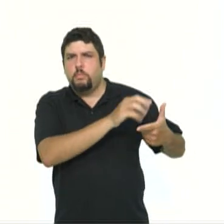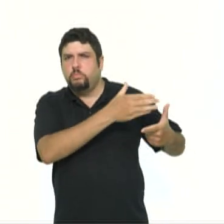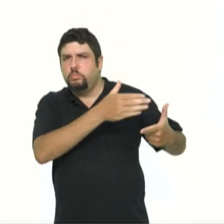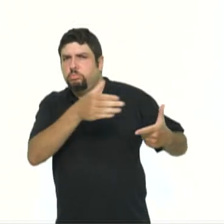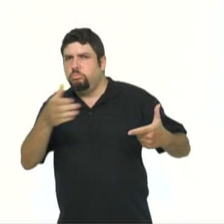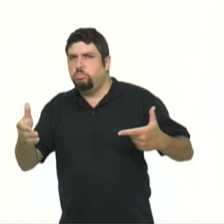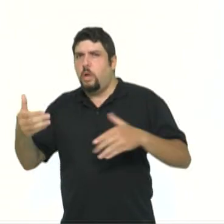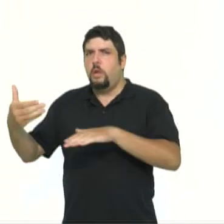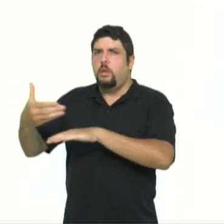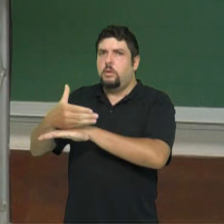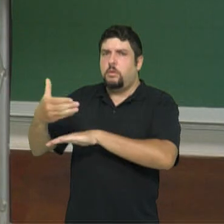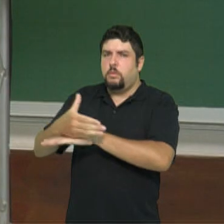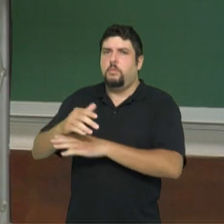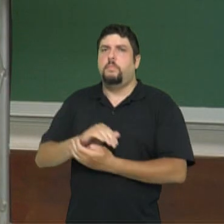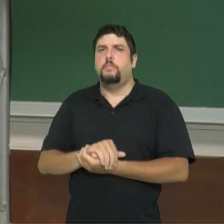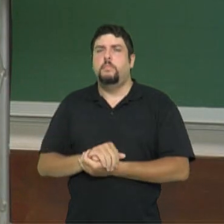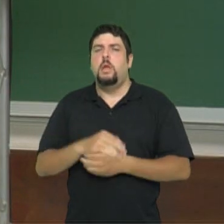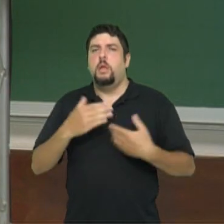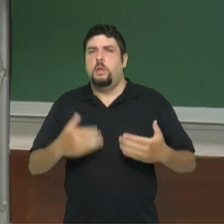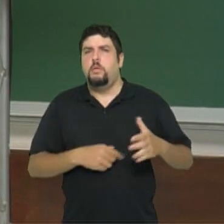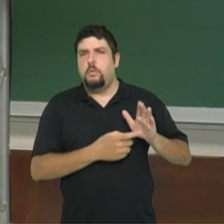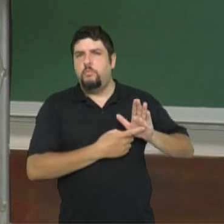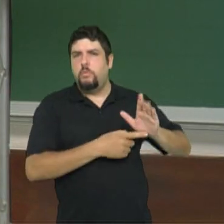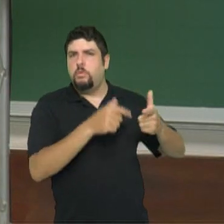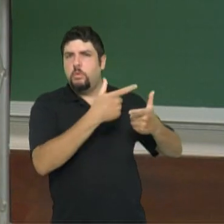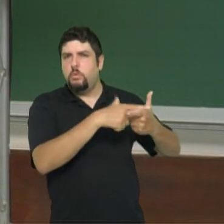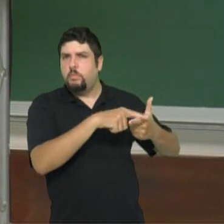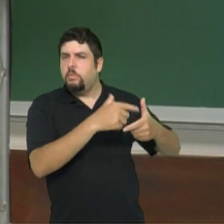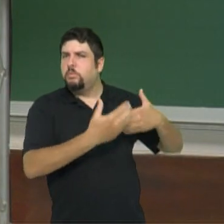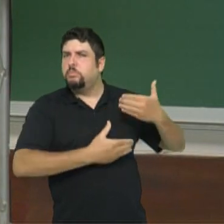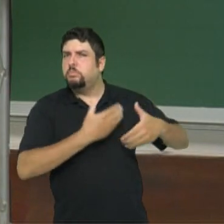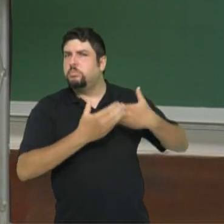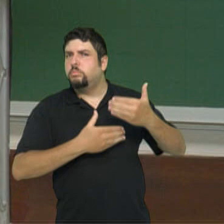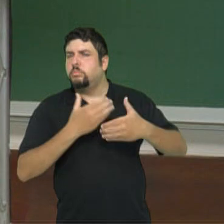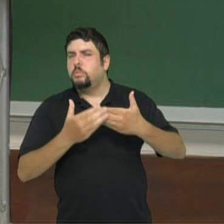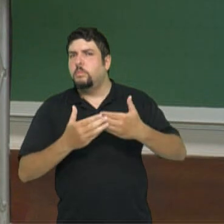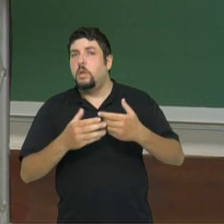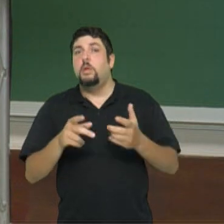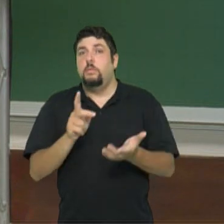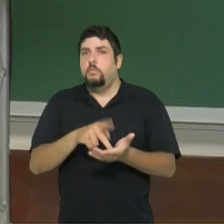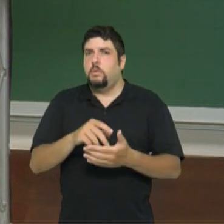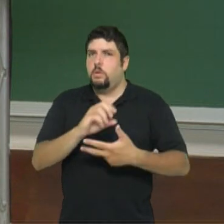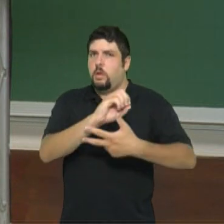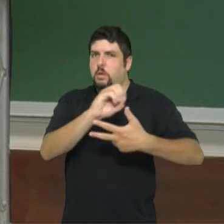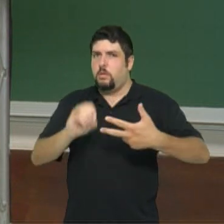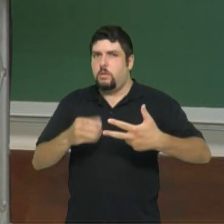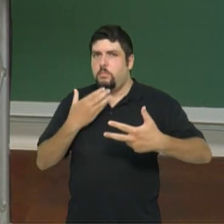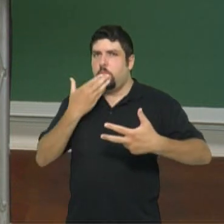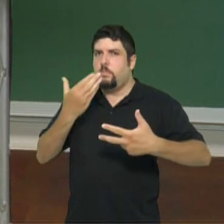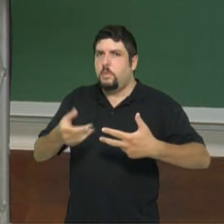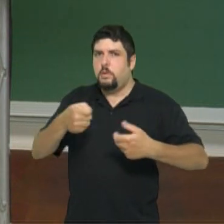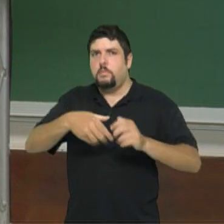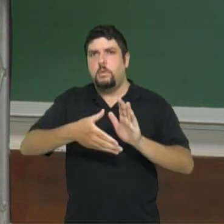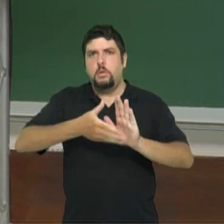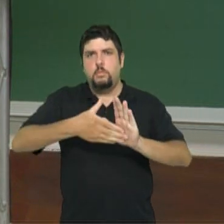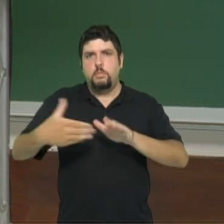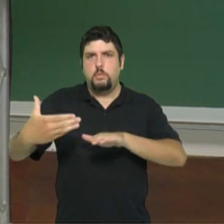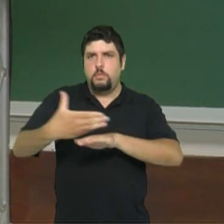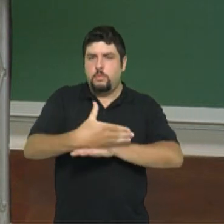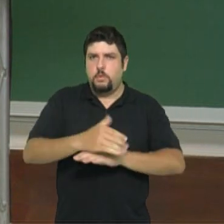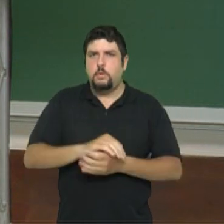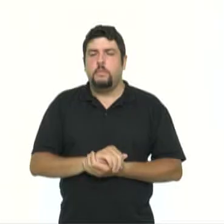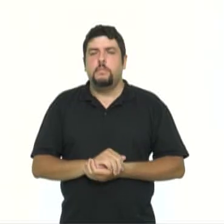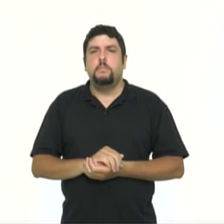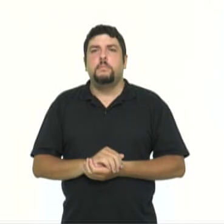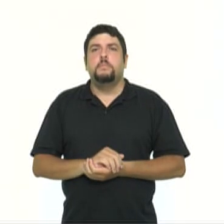então apresentou um problema inicial na redação dele e agora, como pede as redações do Enem, você tem que ter uma proposta de intervenção. Olha